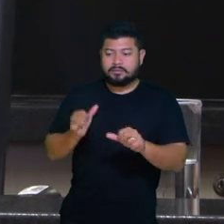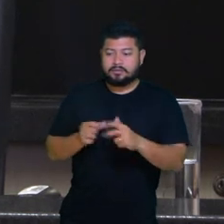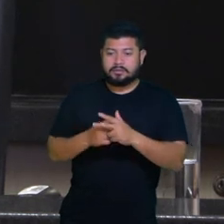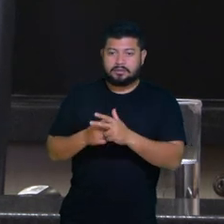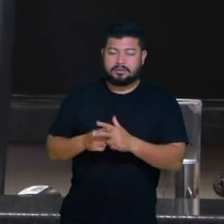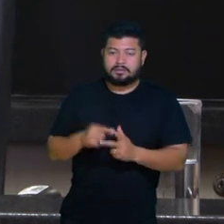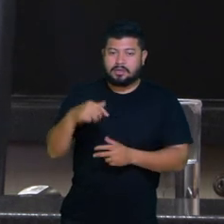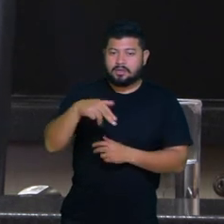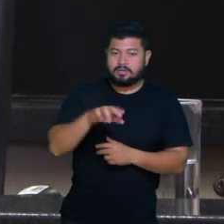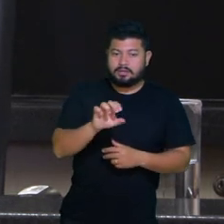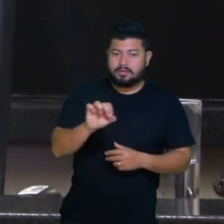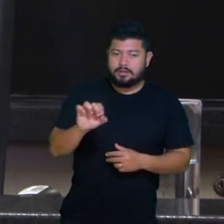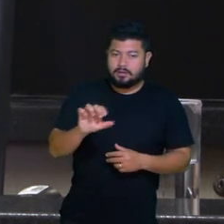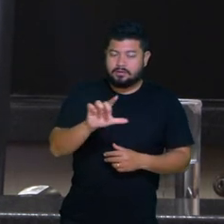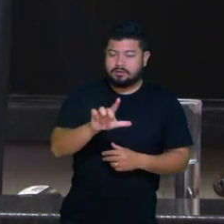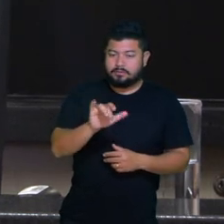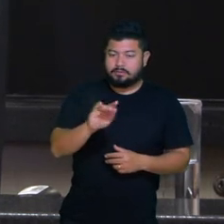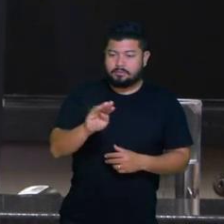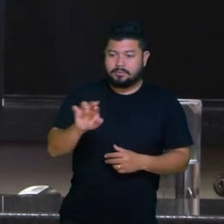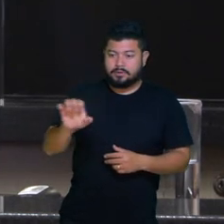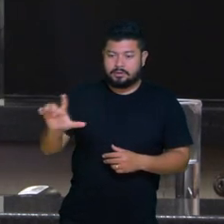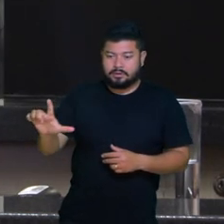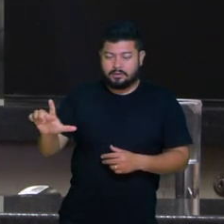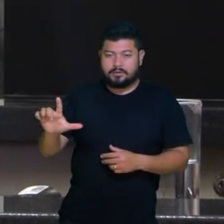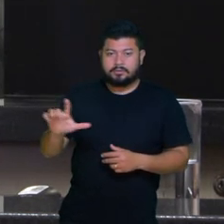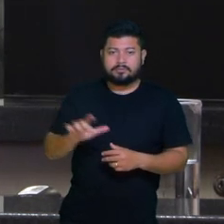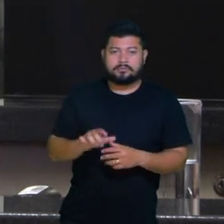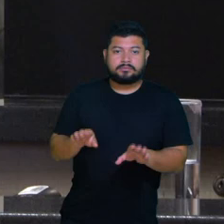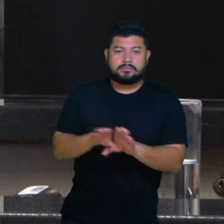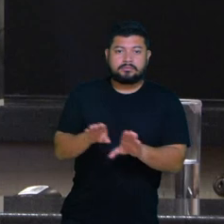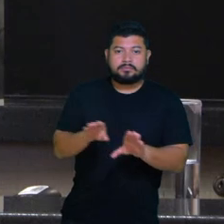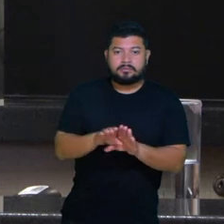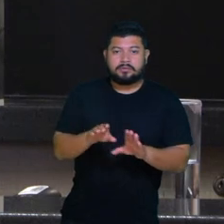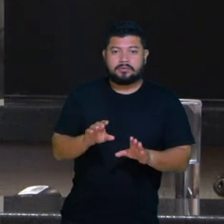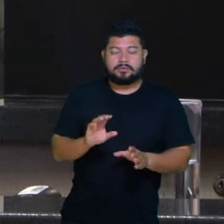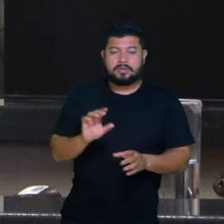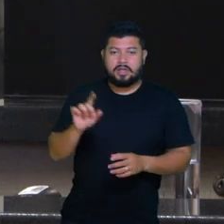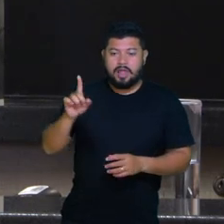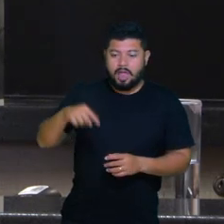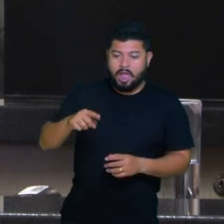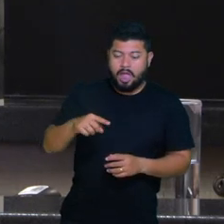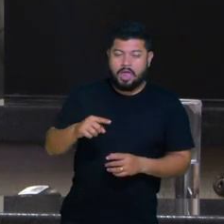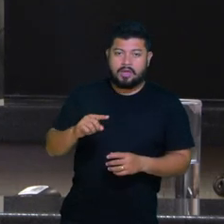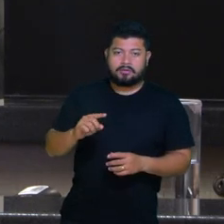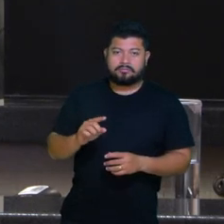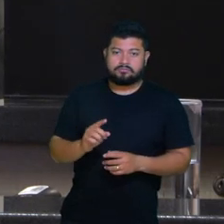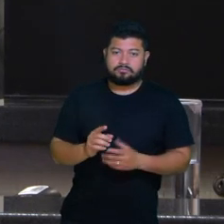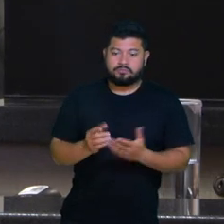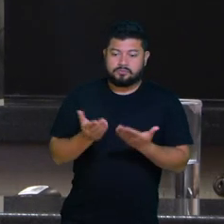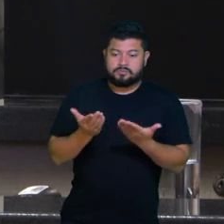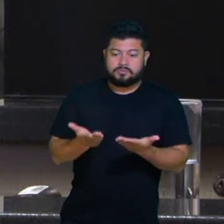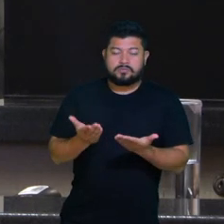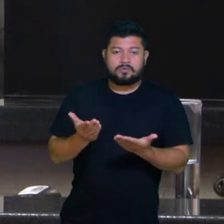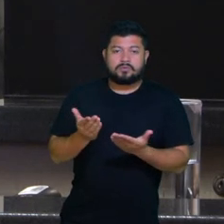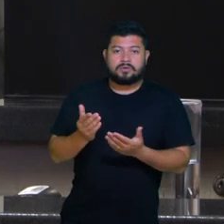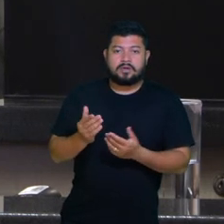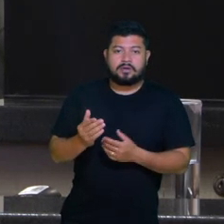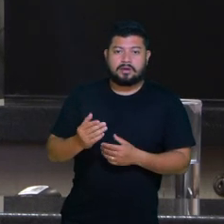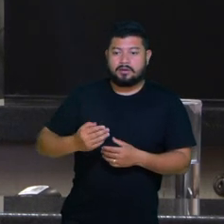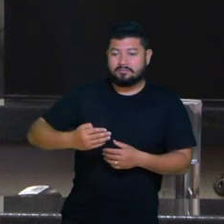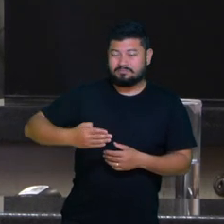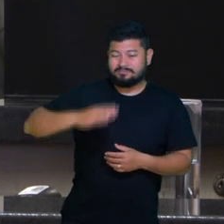projeto em que a competição e o individualismo é o centro do processo